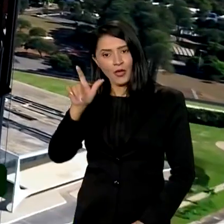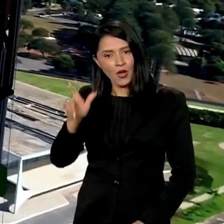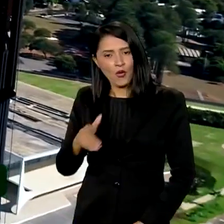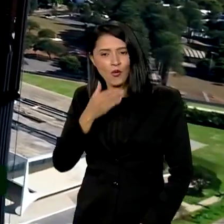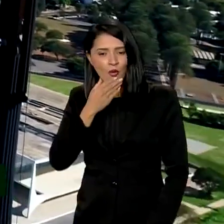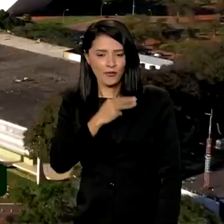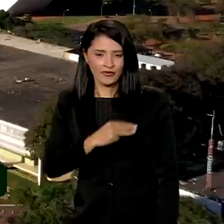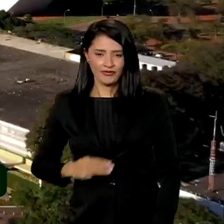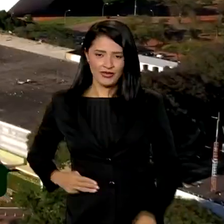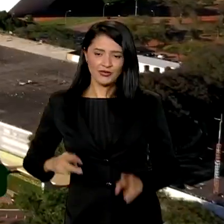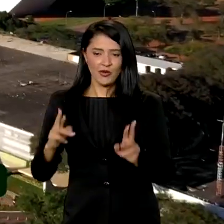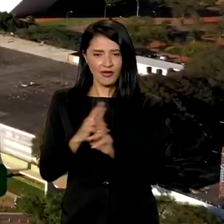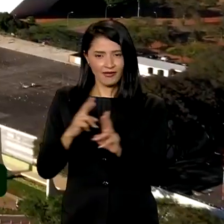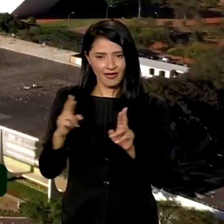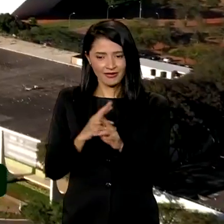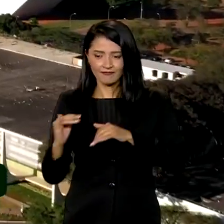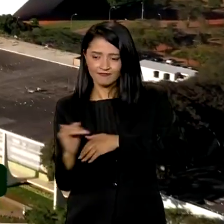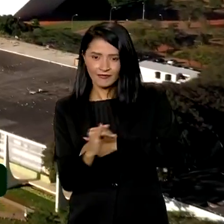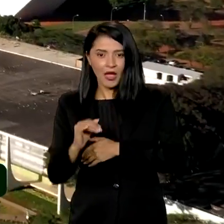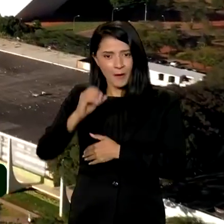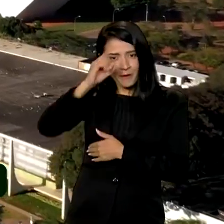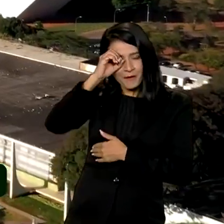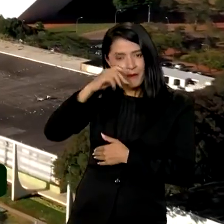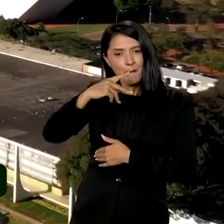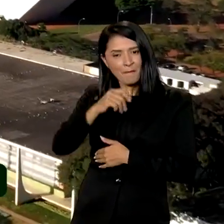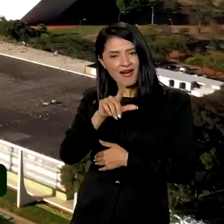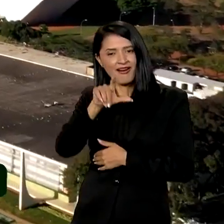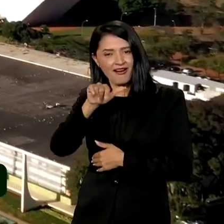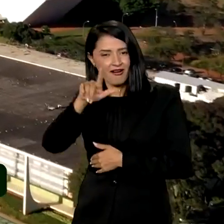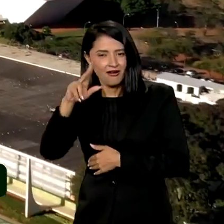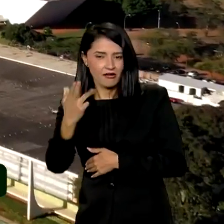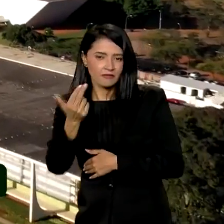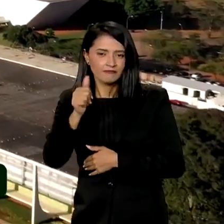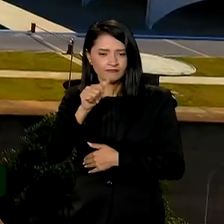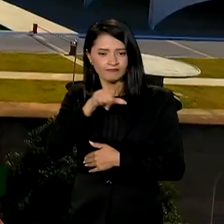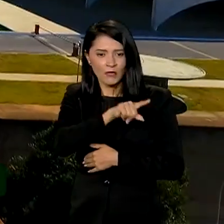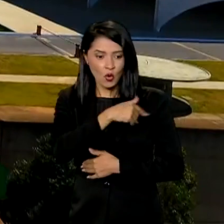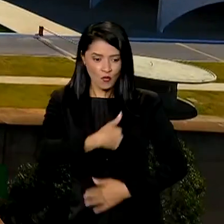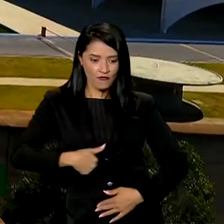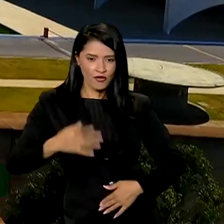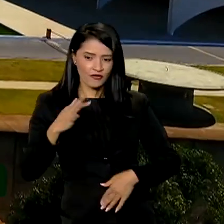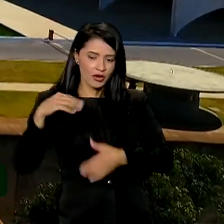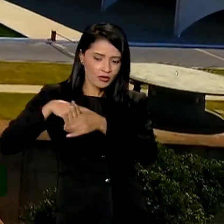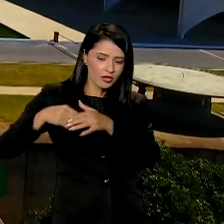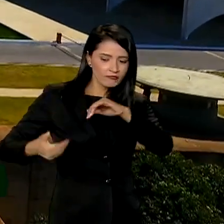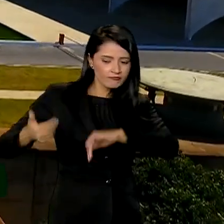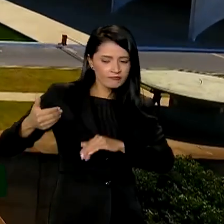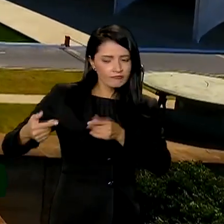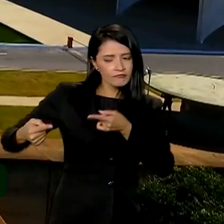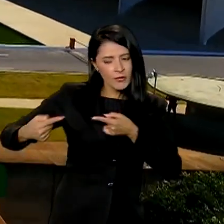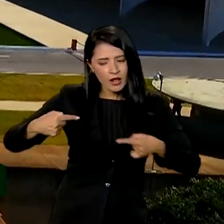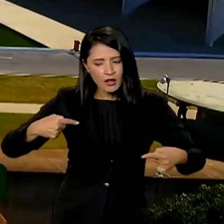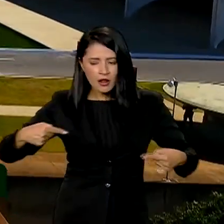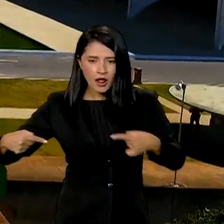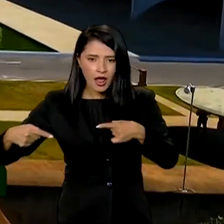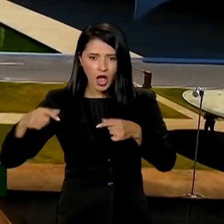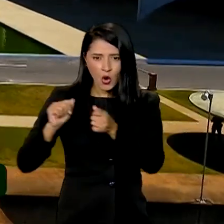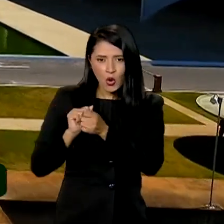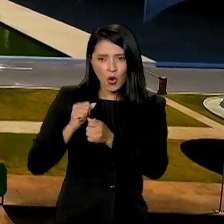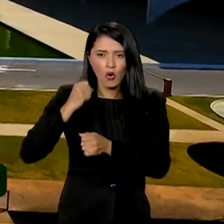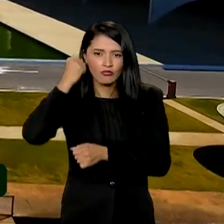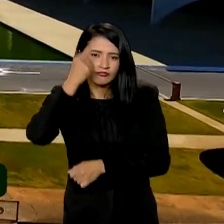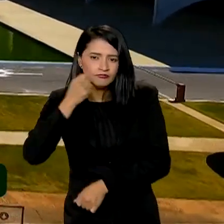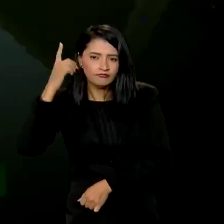Relações Institucionais, Alexandre Padilha, a articulação política do governo federal dentro do Congresso Nacional, com os parlamentares,